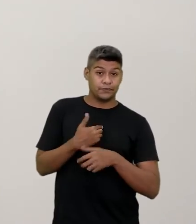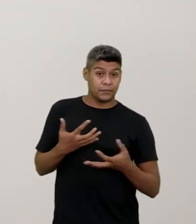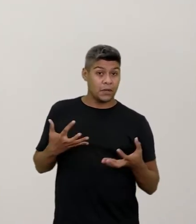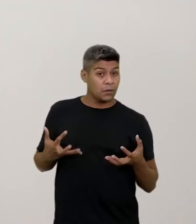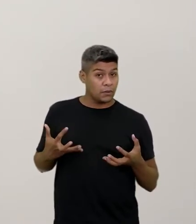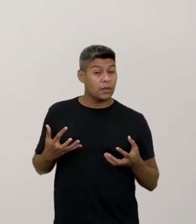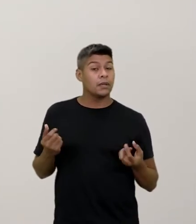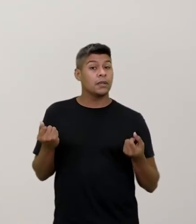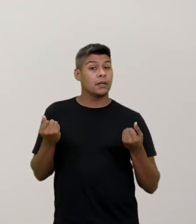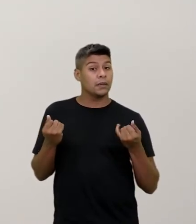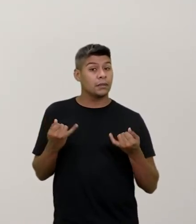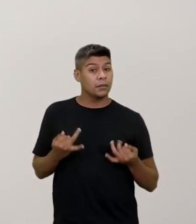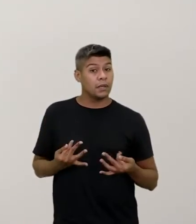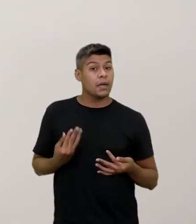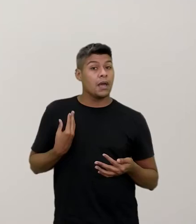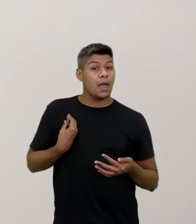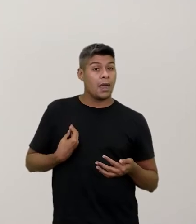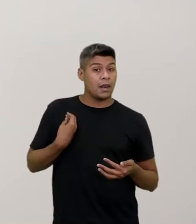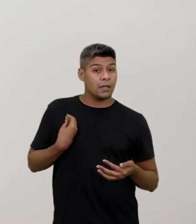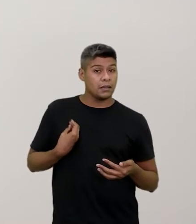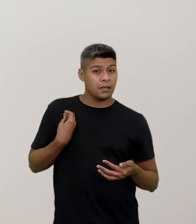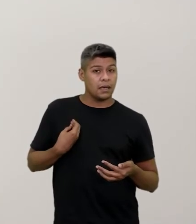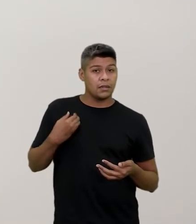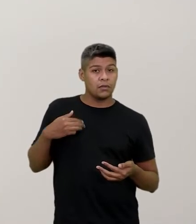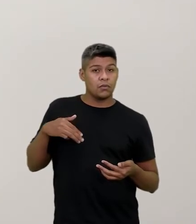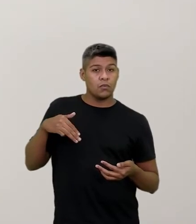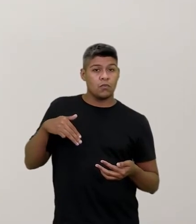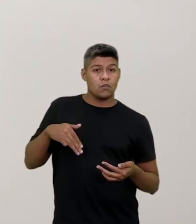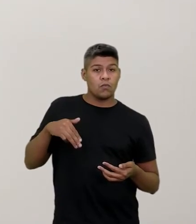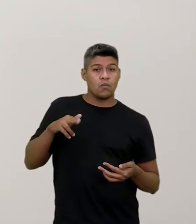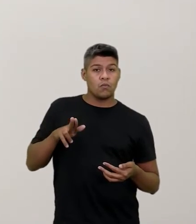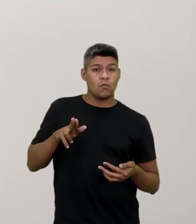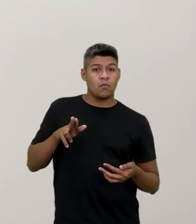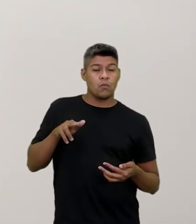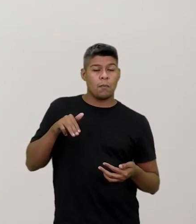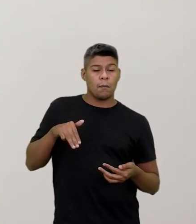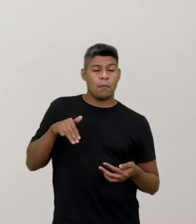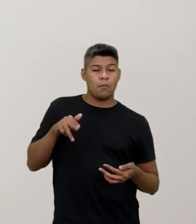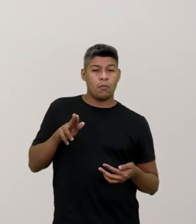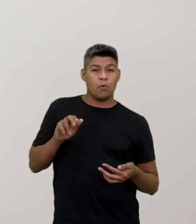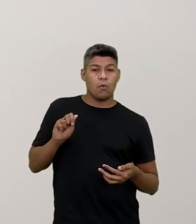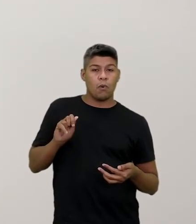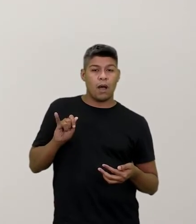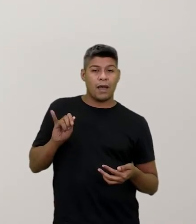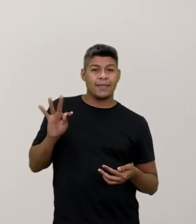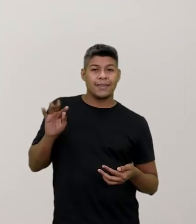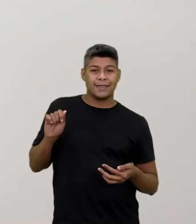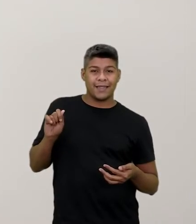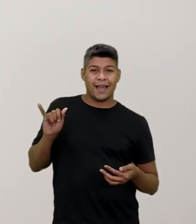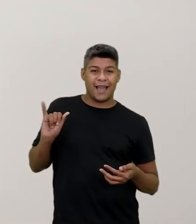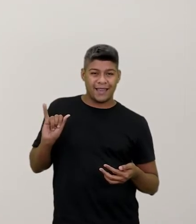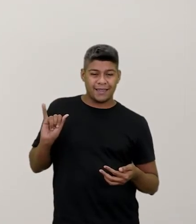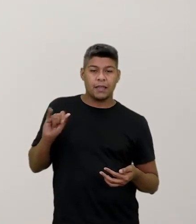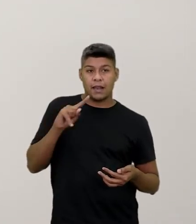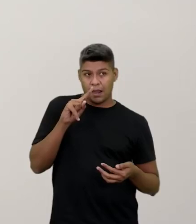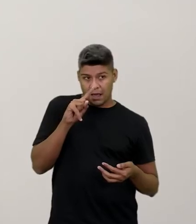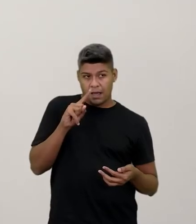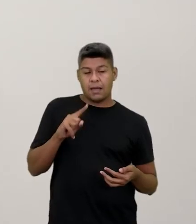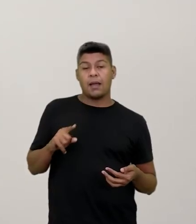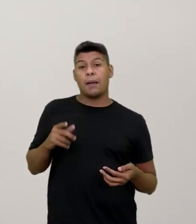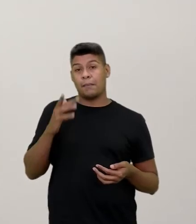assim, a realidade do Muay Thai na Tailândia é de pessoas que nascem pobres, né? Geralmente as pessoas que vão